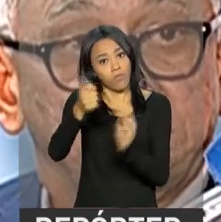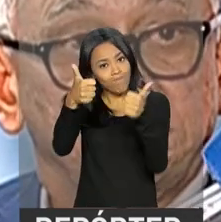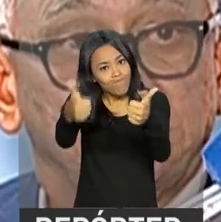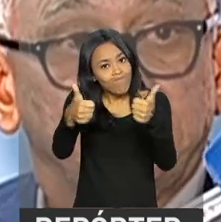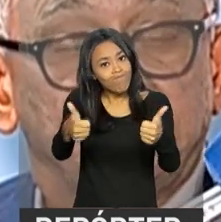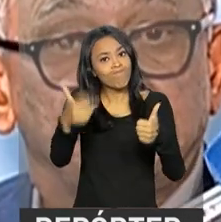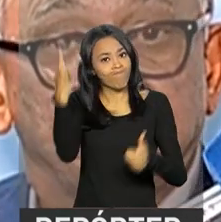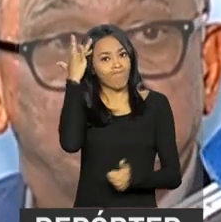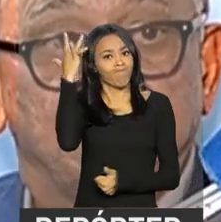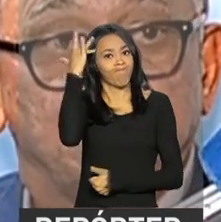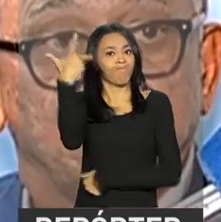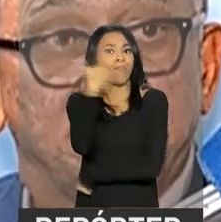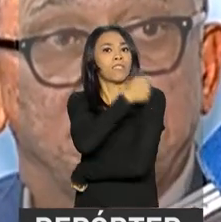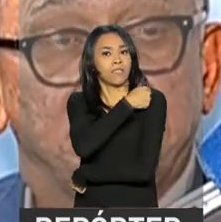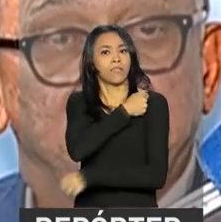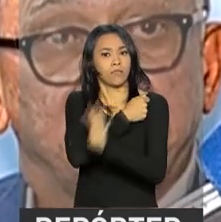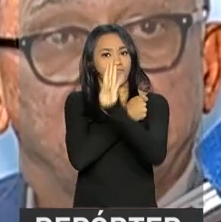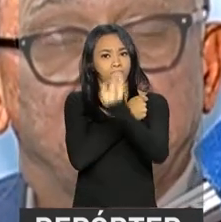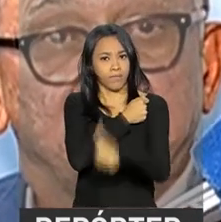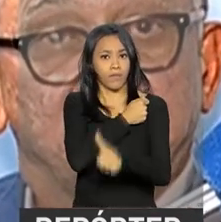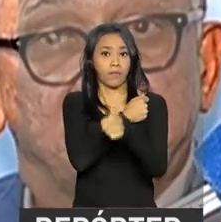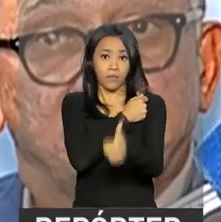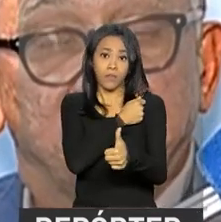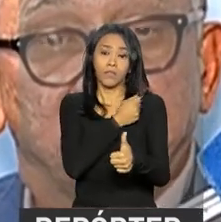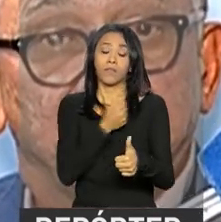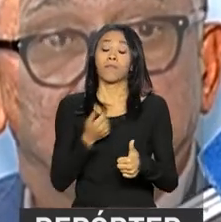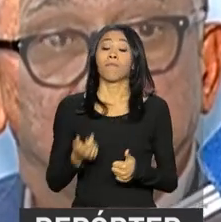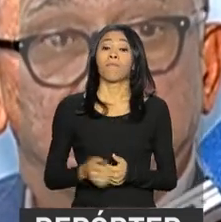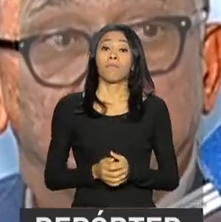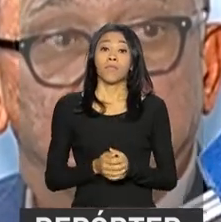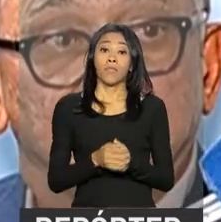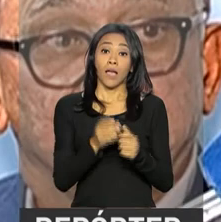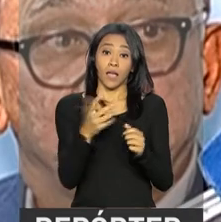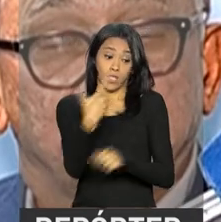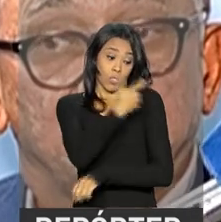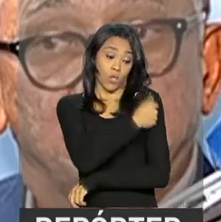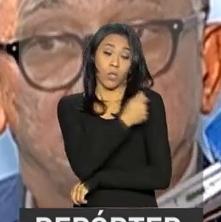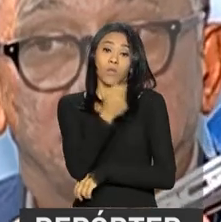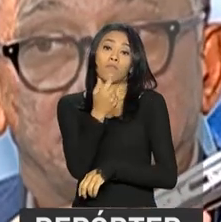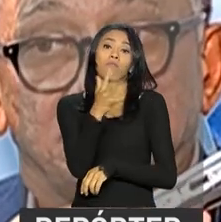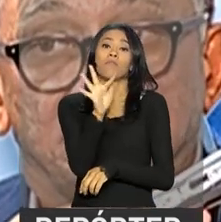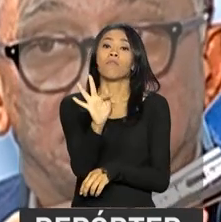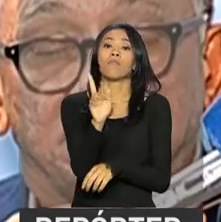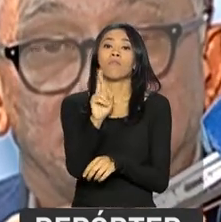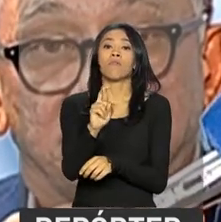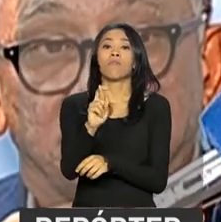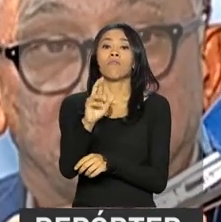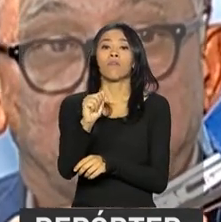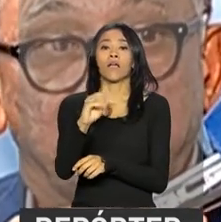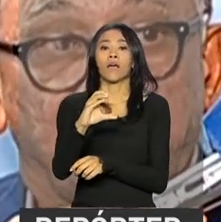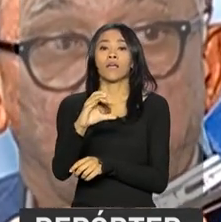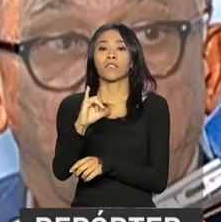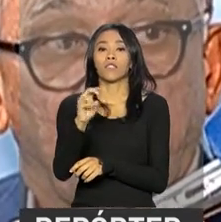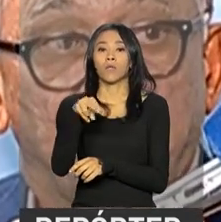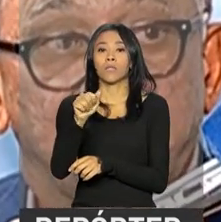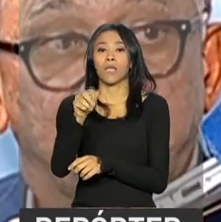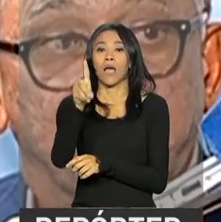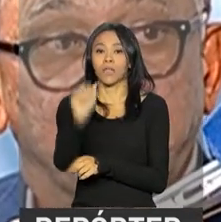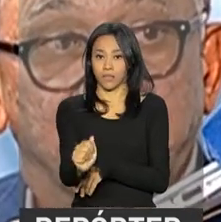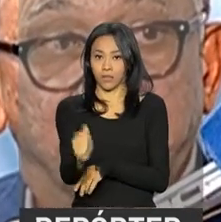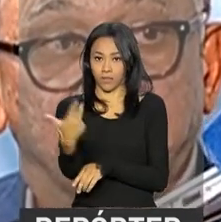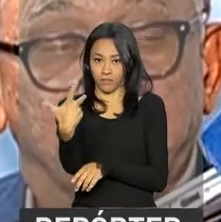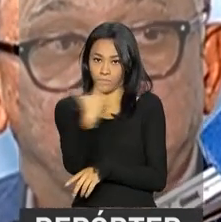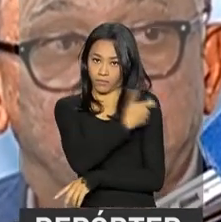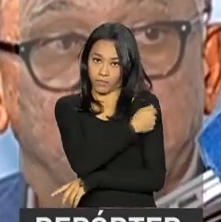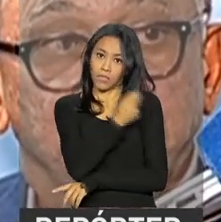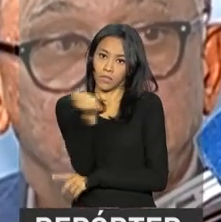grandes questionamentos sobre essa questão da eficácia da dose fracionada e ela é um instrumento que nós temos para vacinar